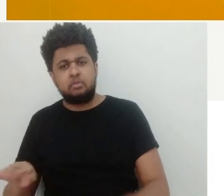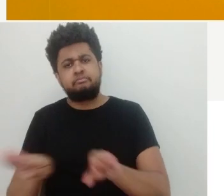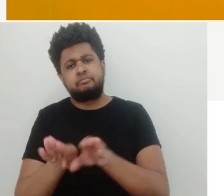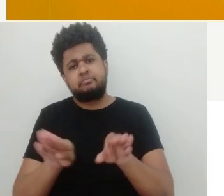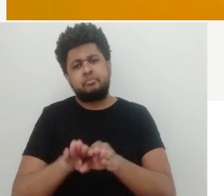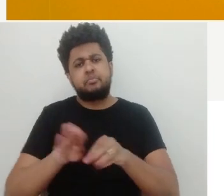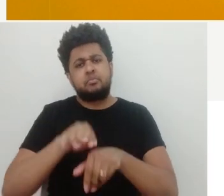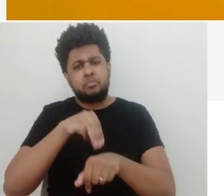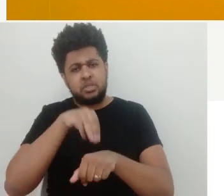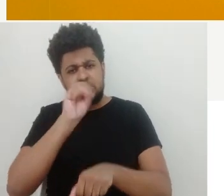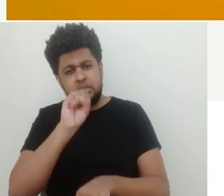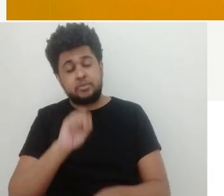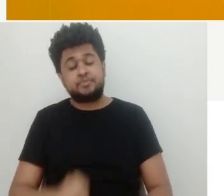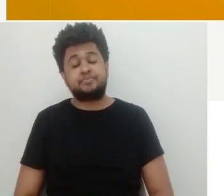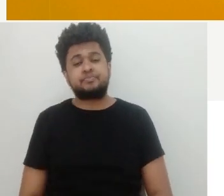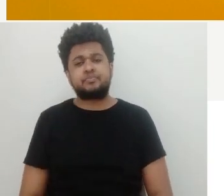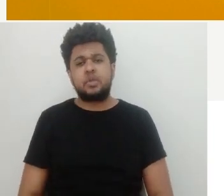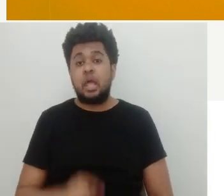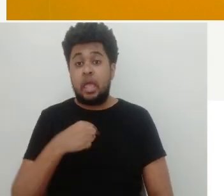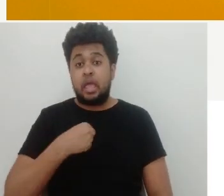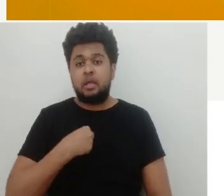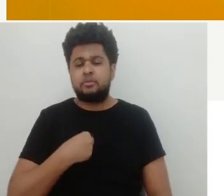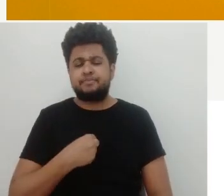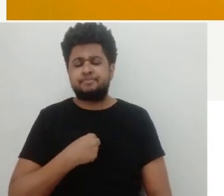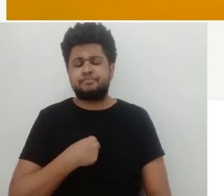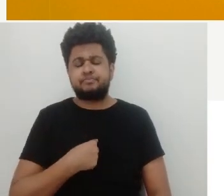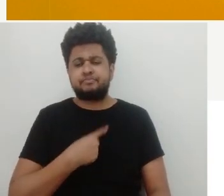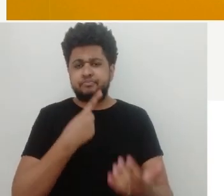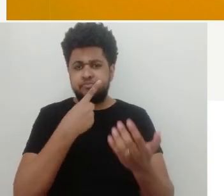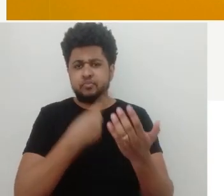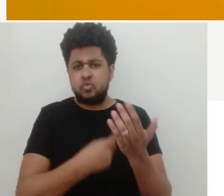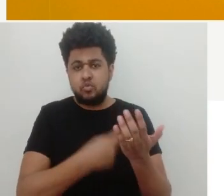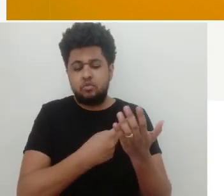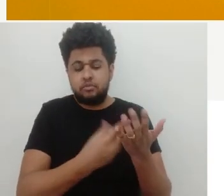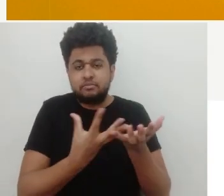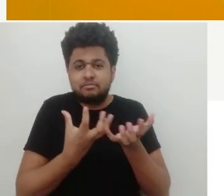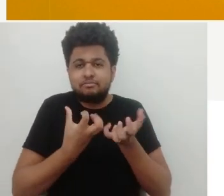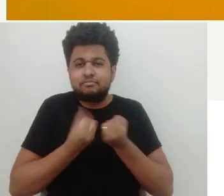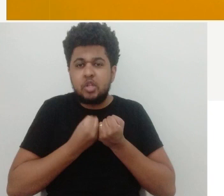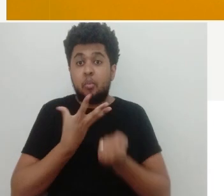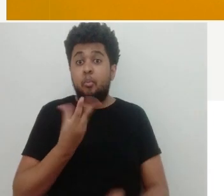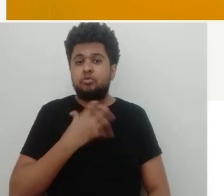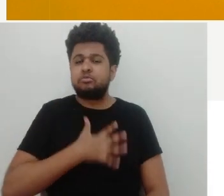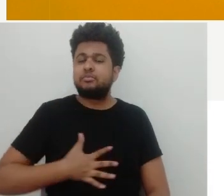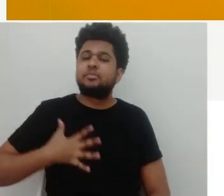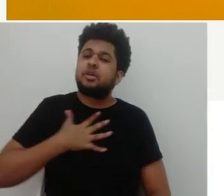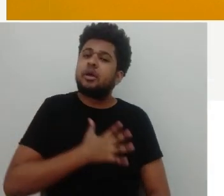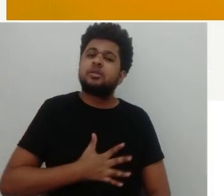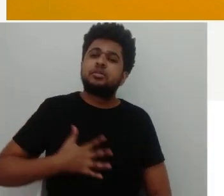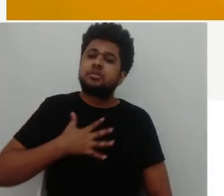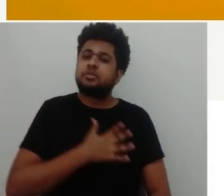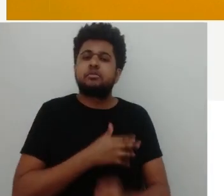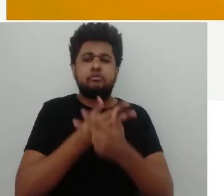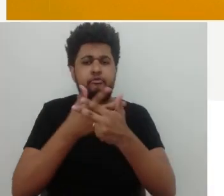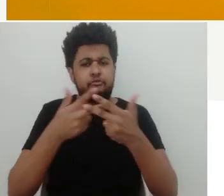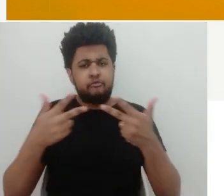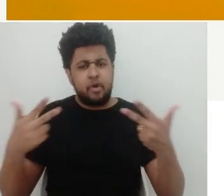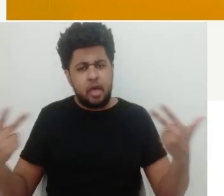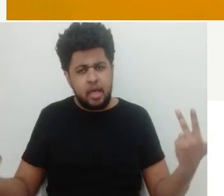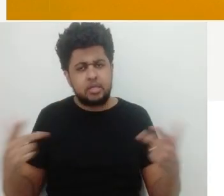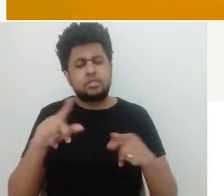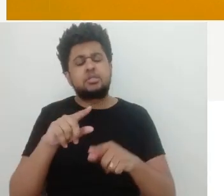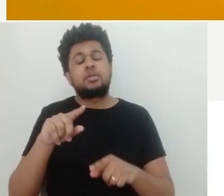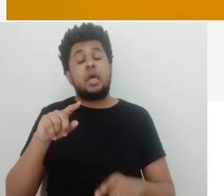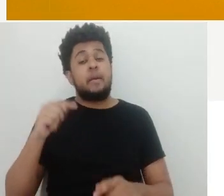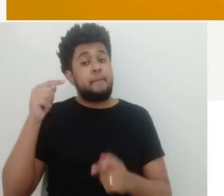Eu recebi esse convite com muitíssimo prazer, por várias razões. Em primeiro lugar, porque eu tenho